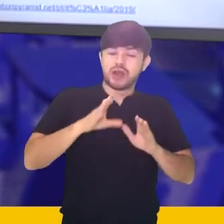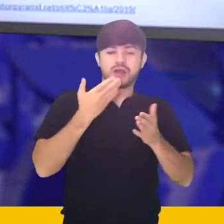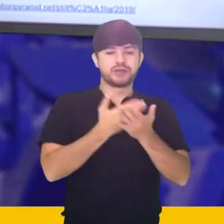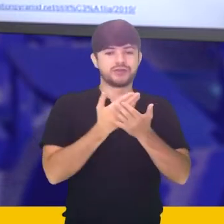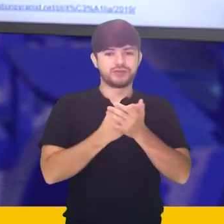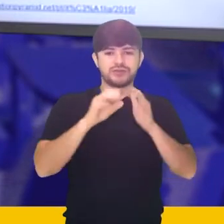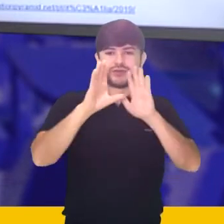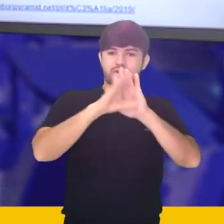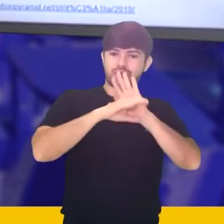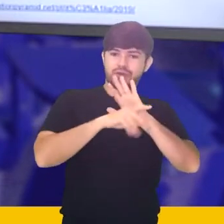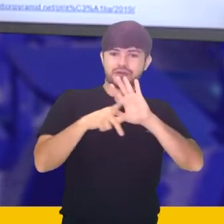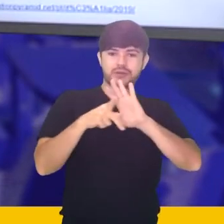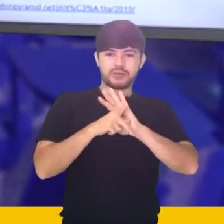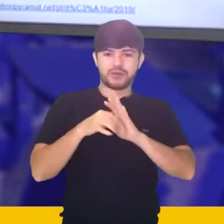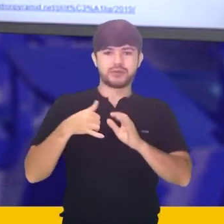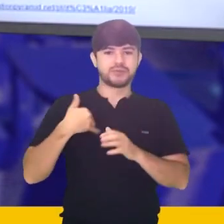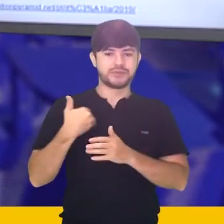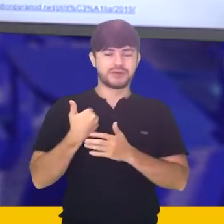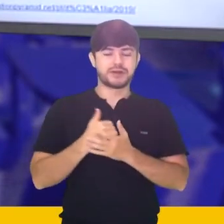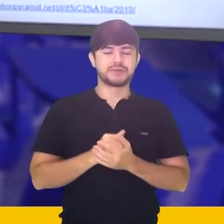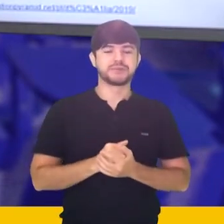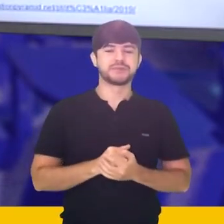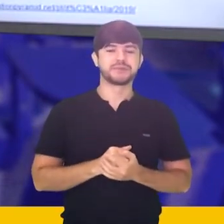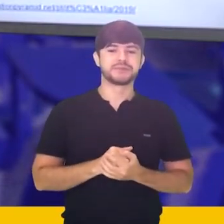cada vez mais intenso, né?